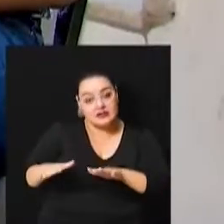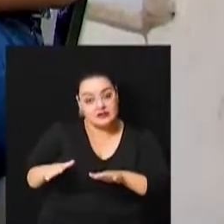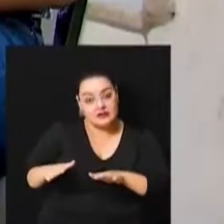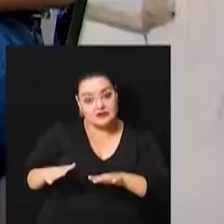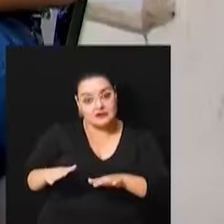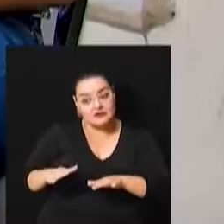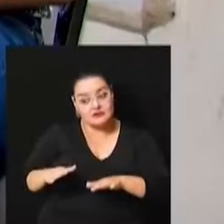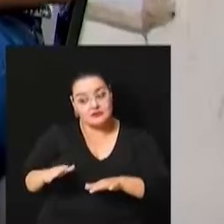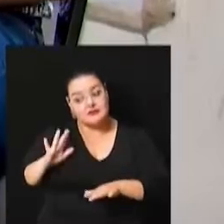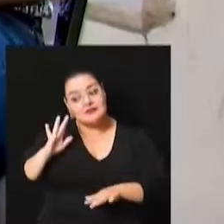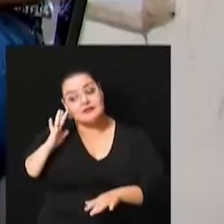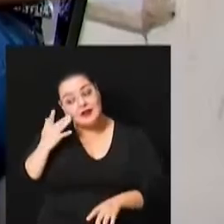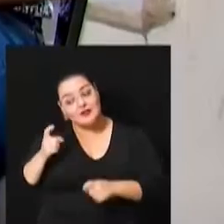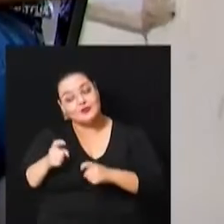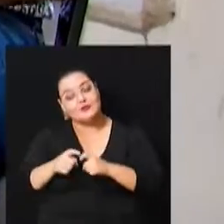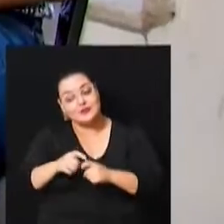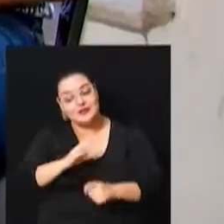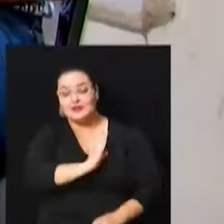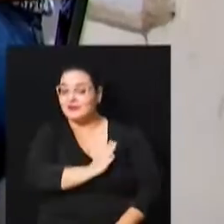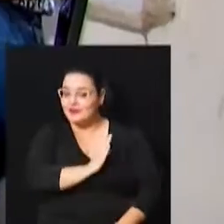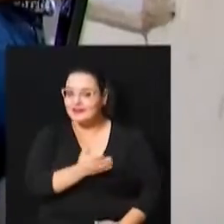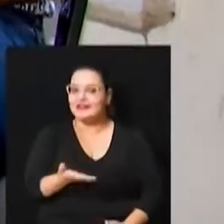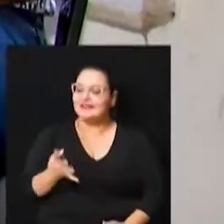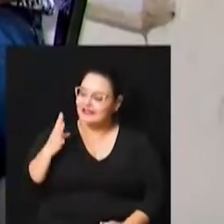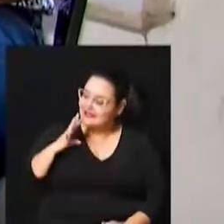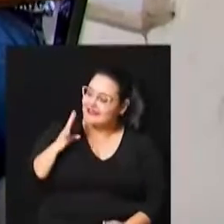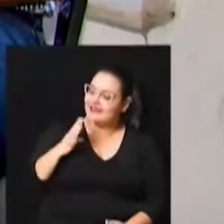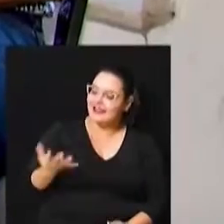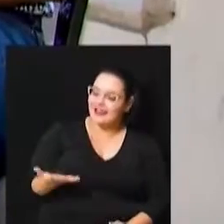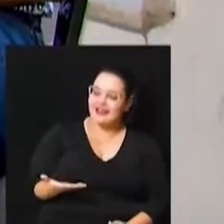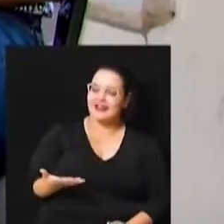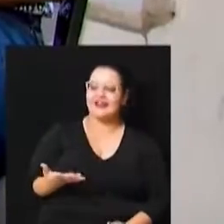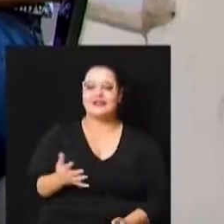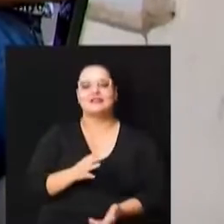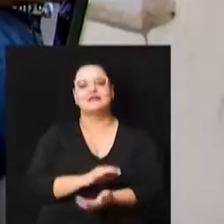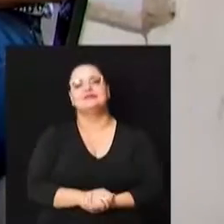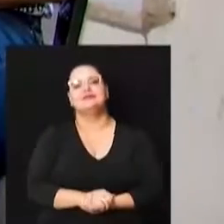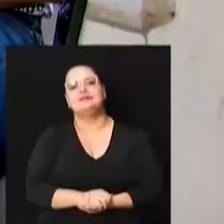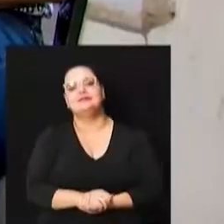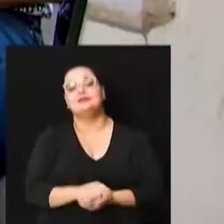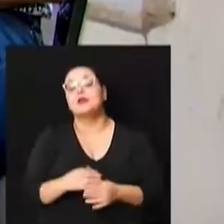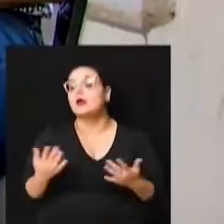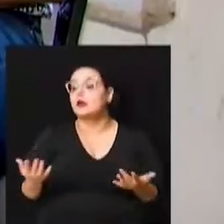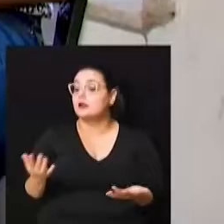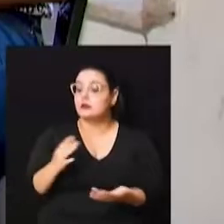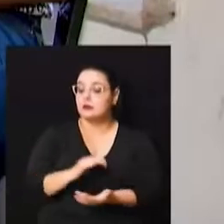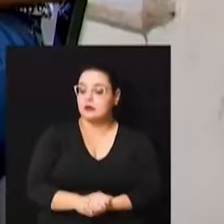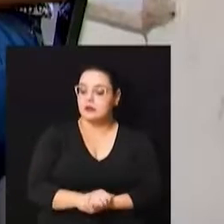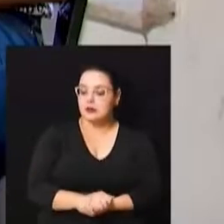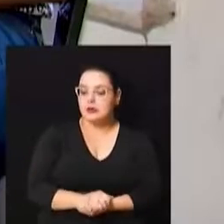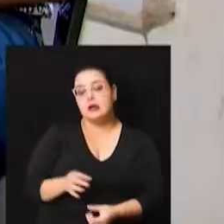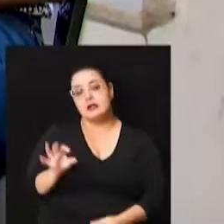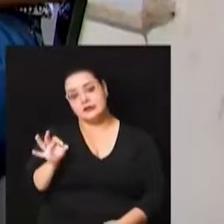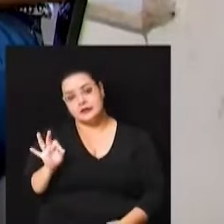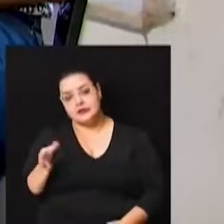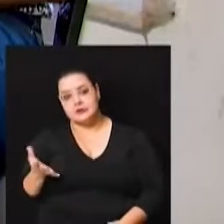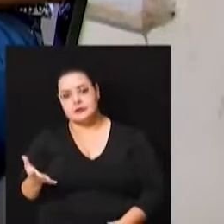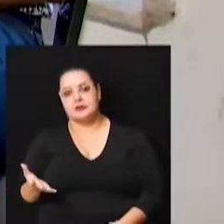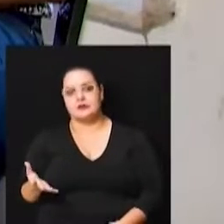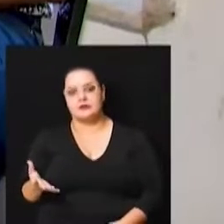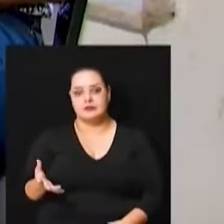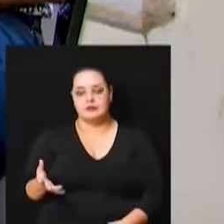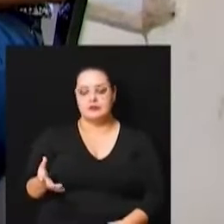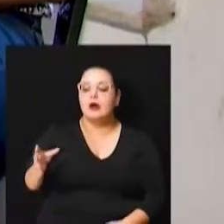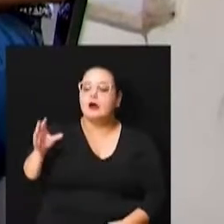uma cardiologista, tô achando, viu? Que legal, que bacana. E assim, você certamente vai